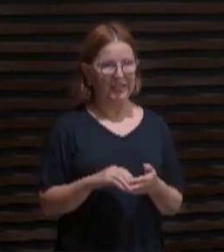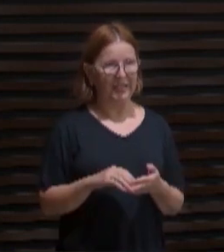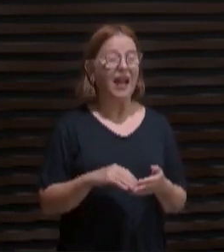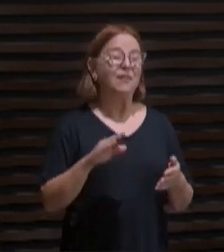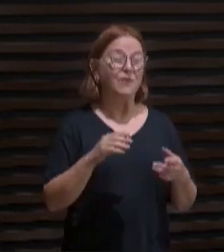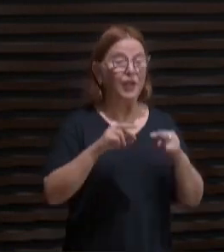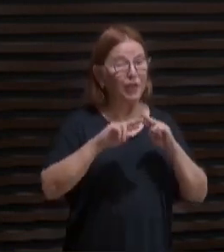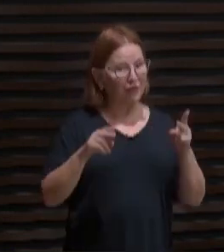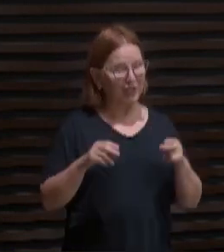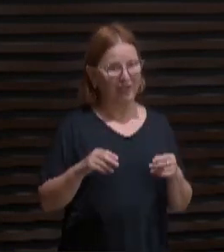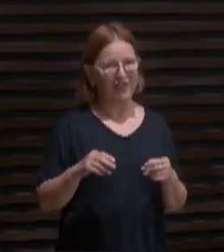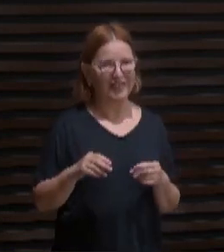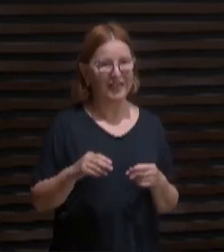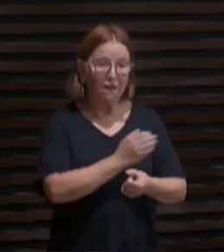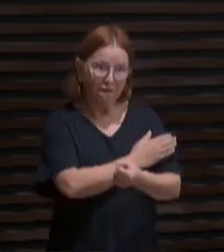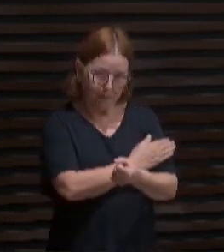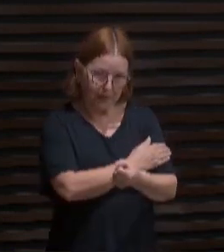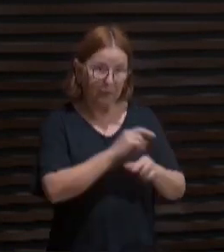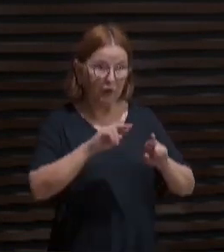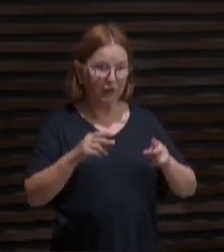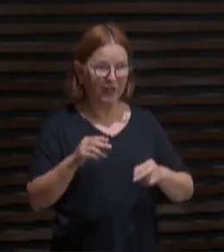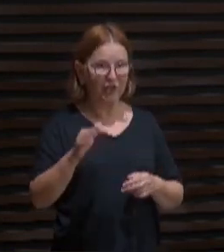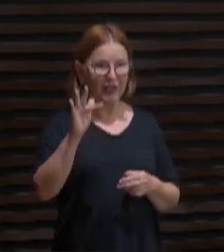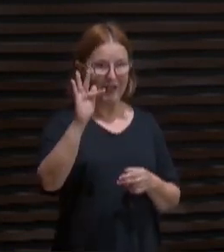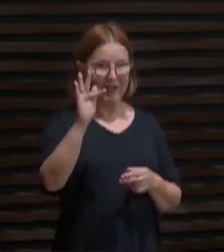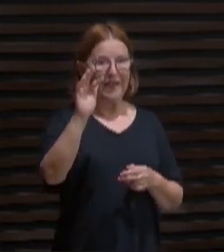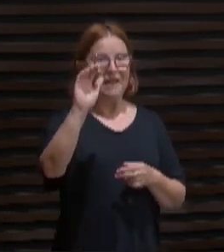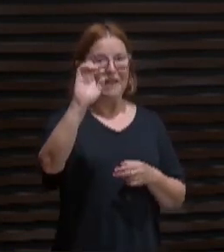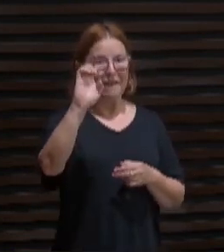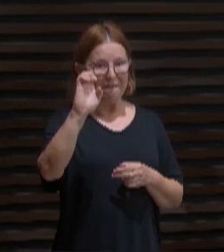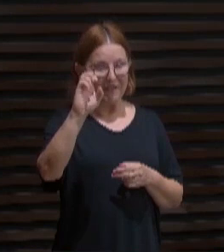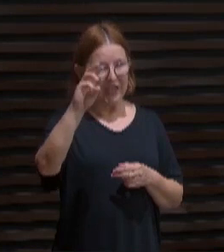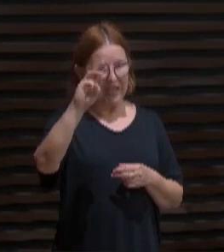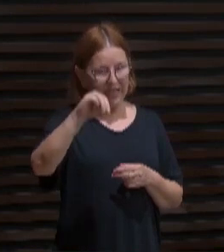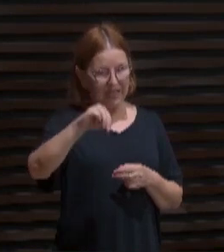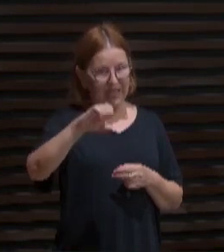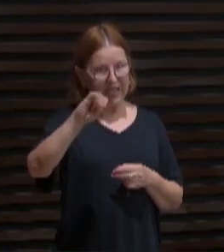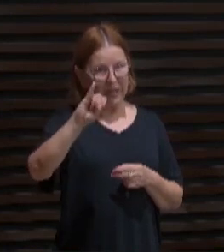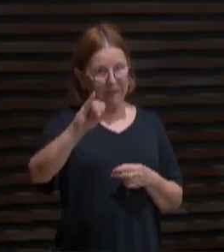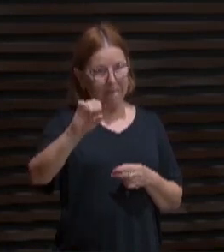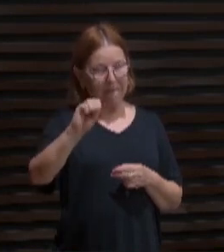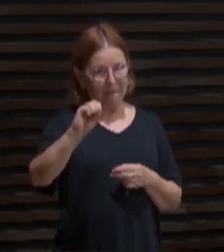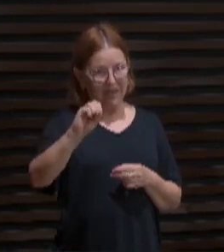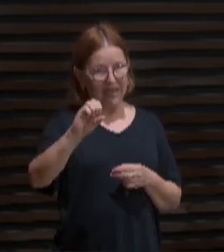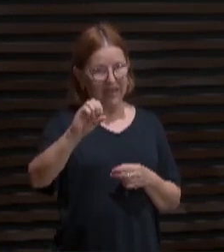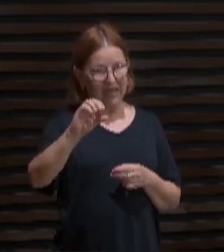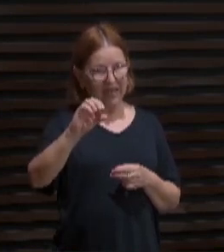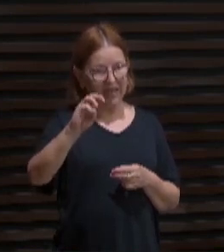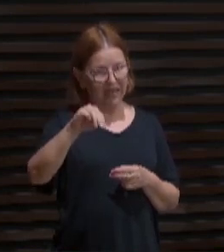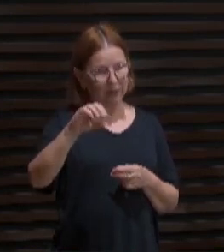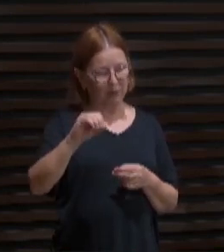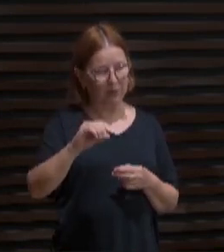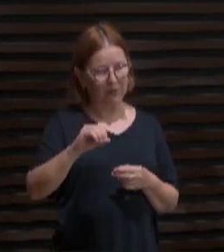feminismo. Feminismo é um termo usado para descrever a luta da mulher na economia,